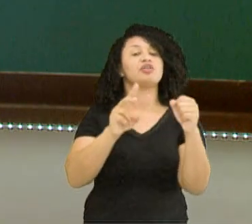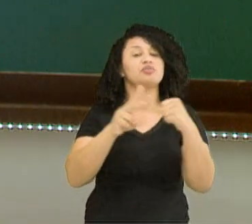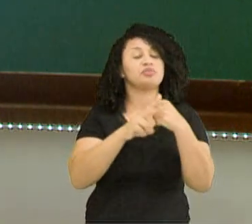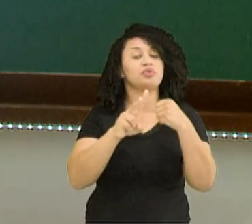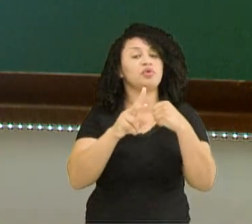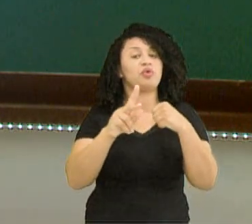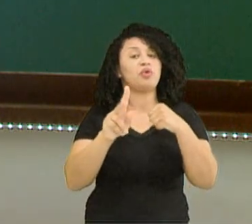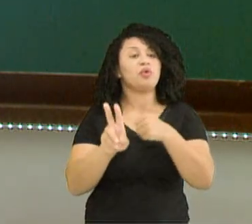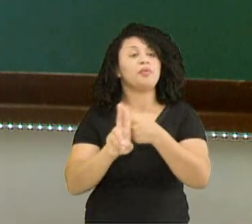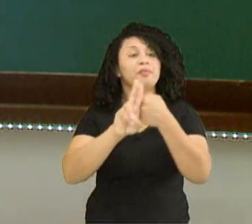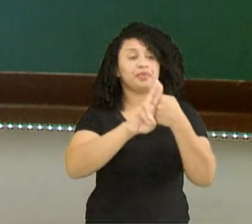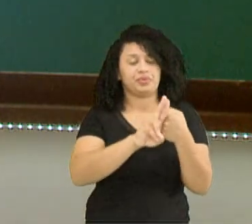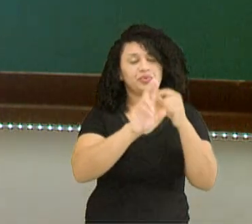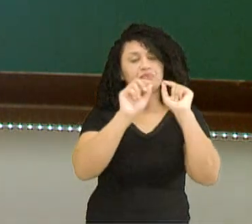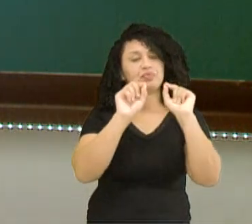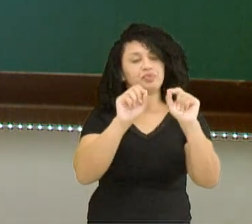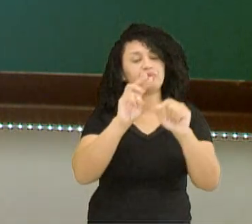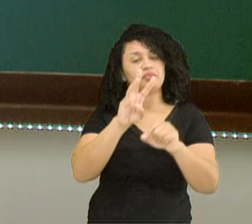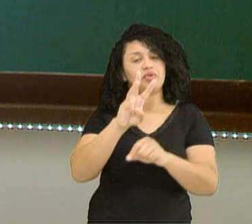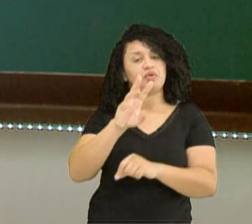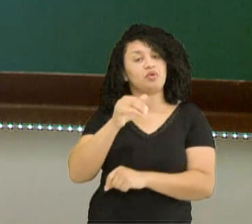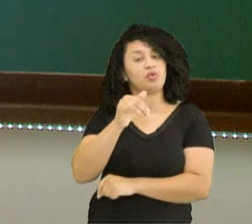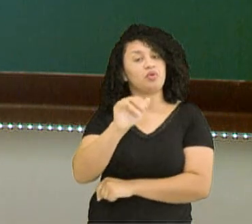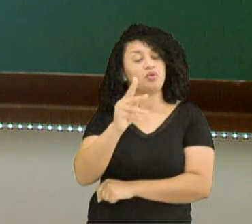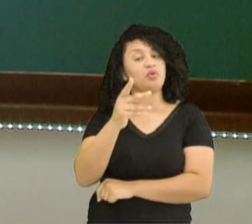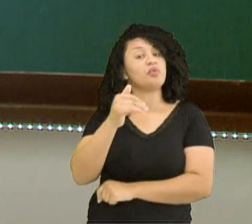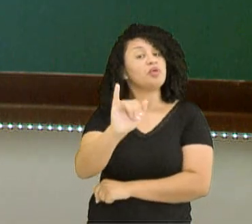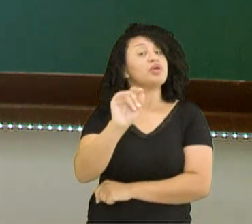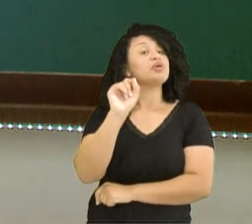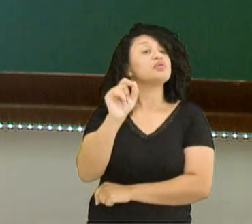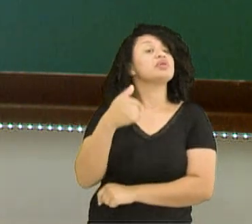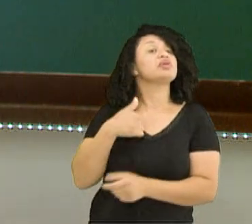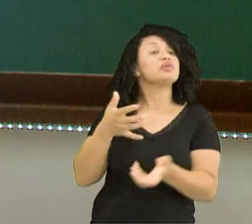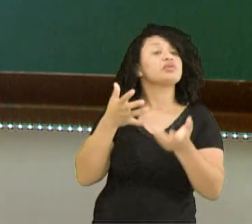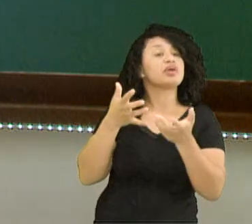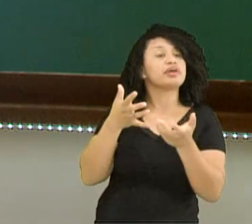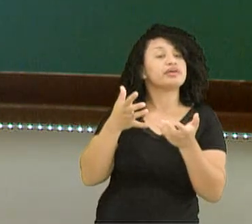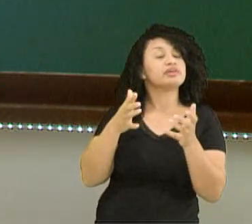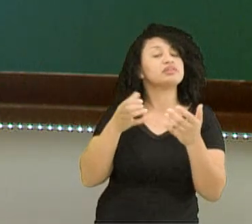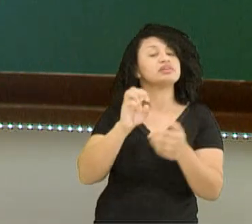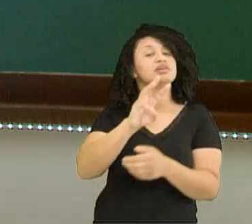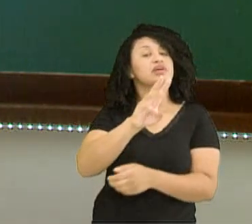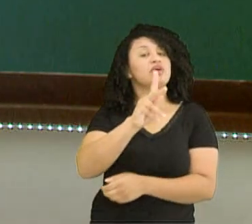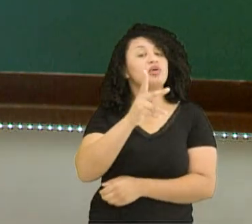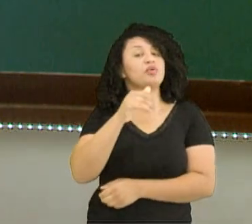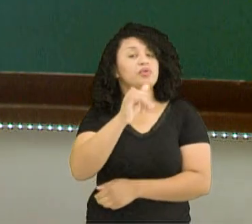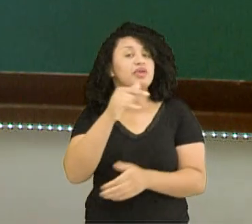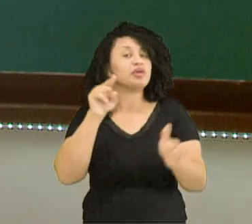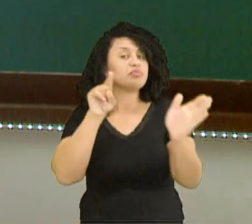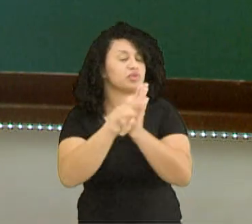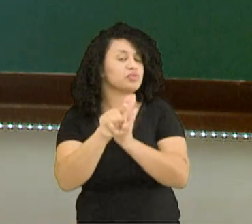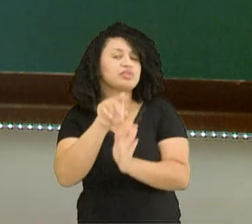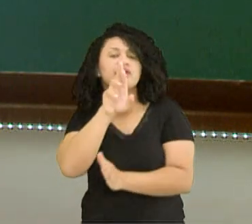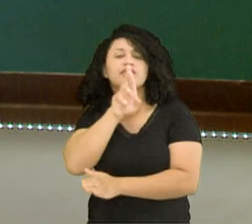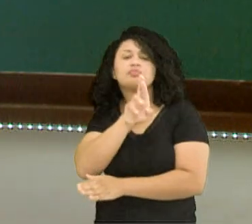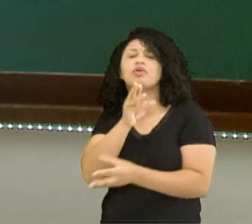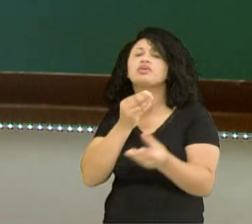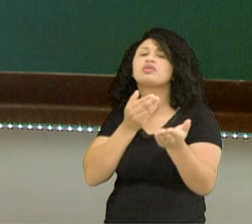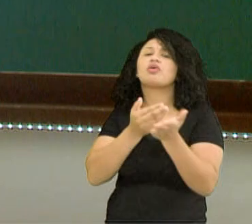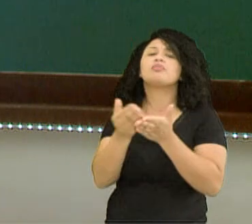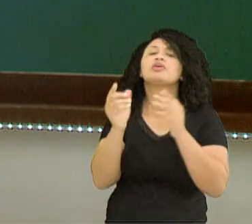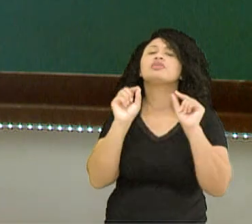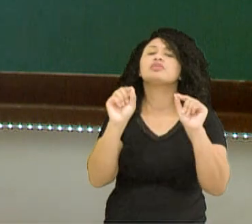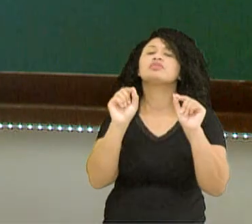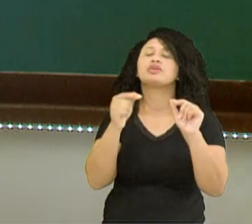relativo, meu pronome interrogativo, why, o que eu quero saber. E quando eu tenho why na pergunta, eu começo a minha resposta com o